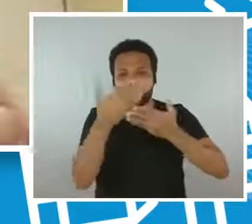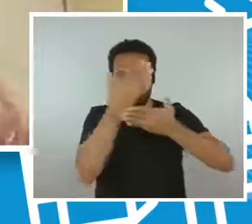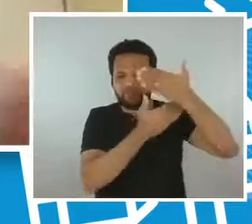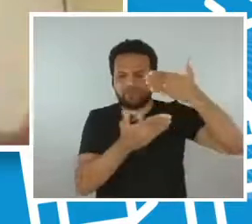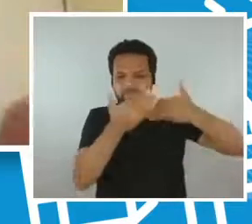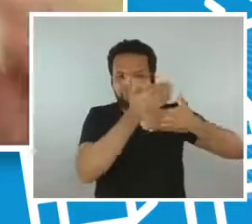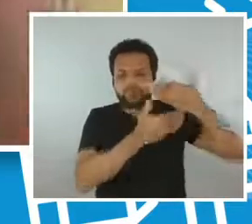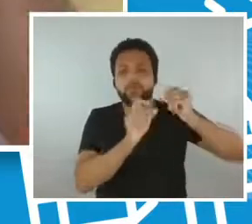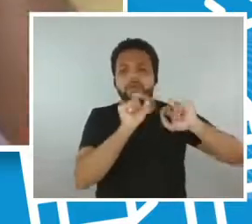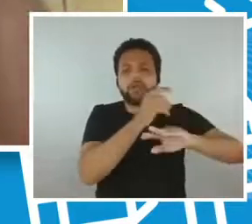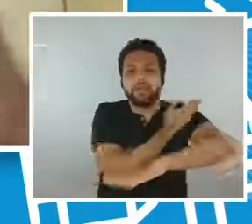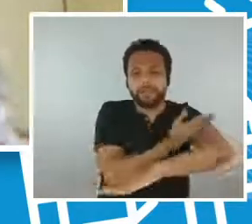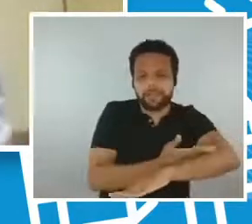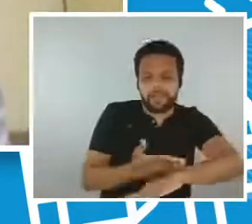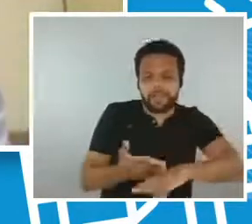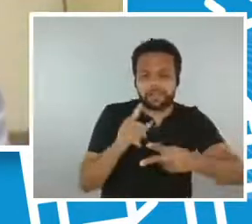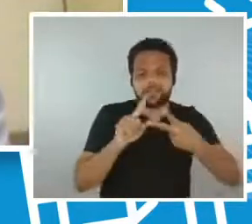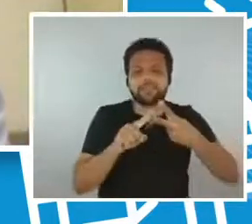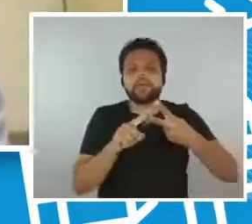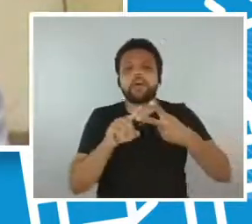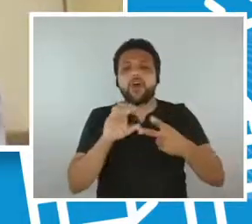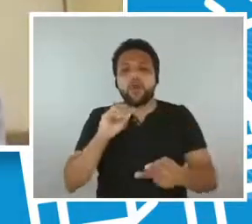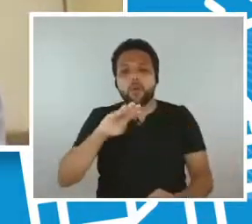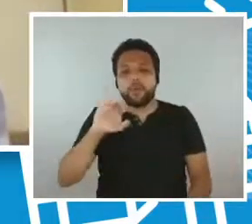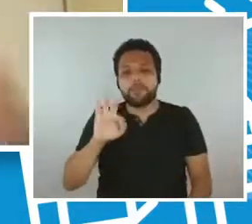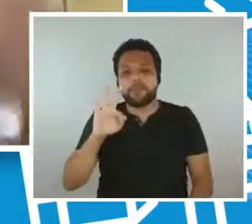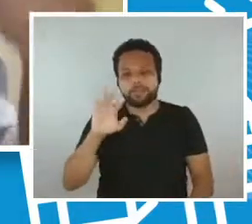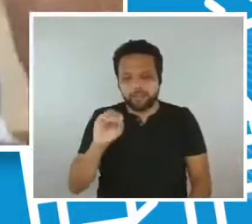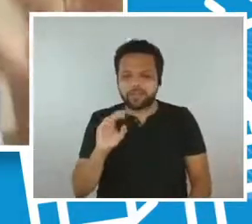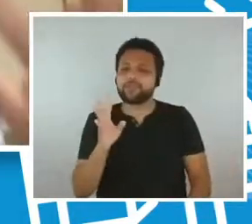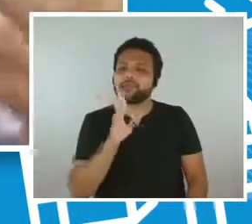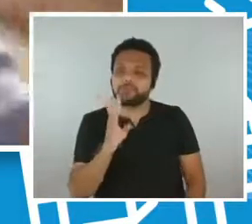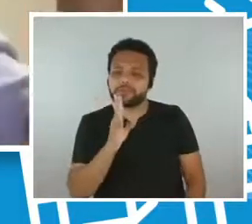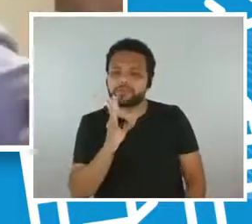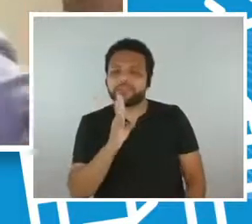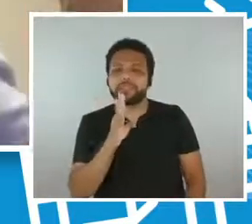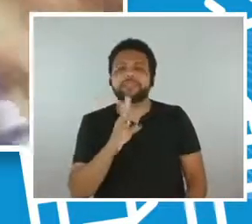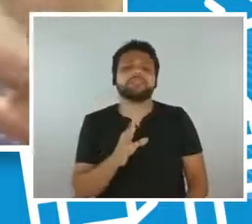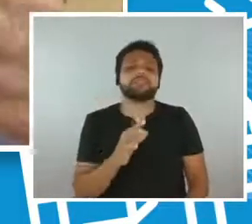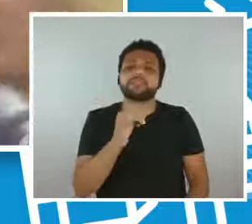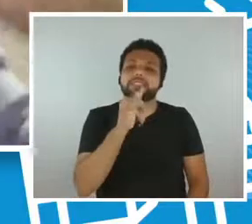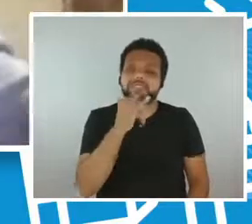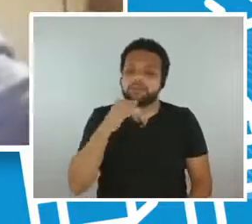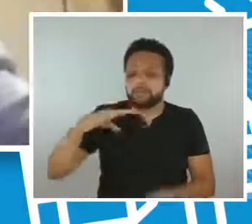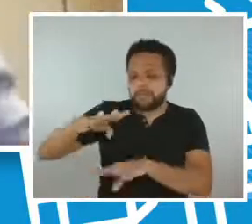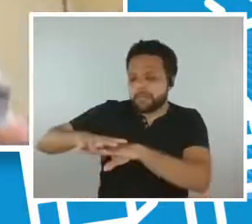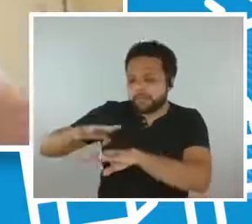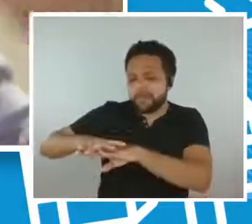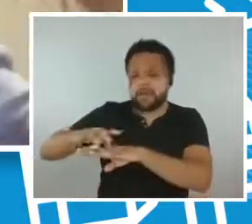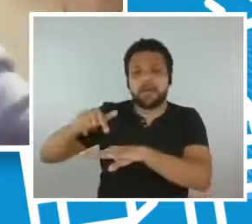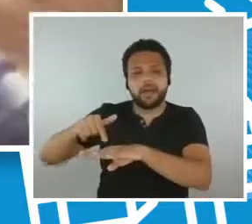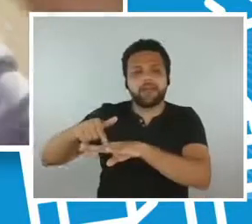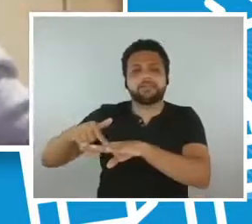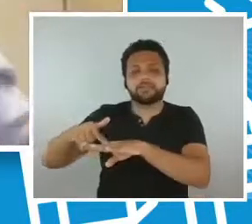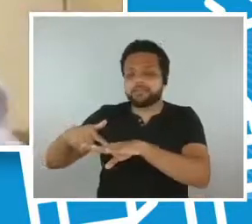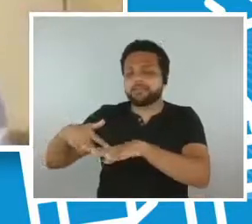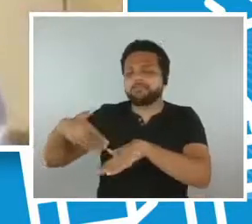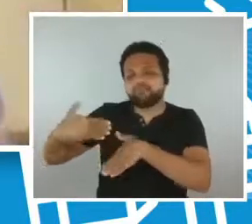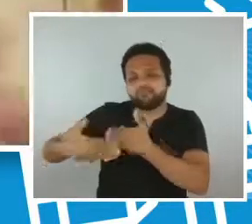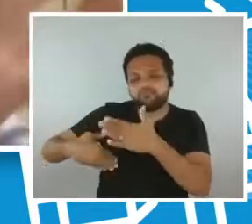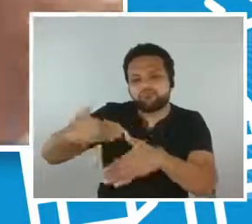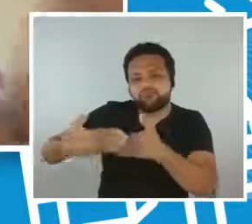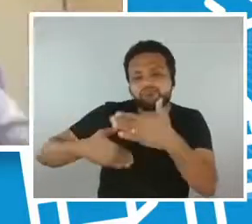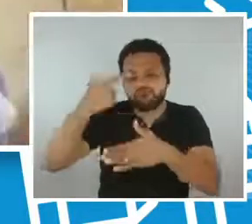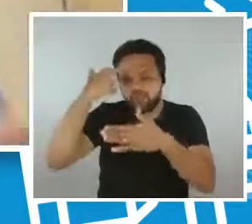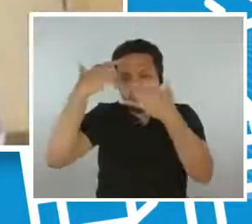habilidade, decompor o objeto de conhecimento em toda a gradação que a gente imagina assim, como matemático, reconstruindo o percurso natural, lógico, cognitivo,